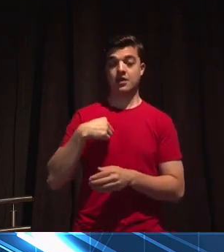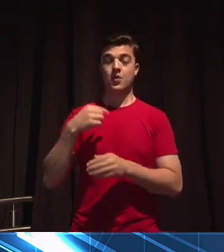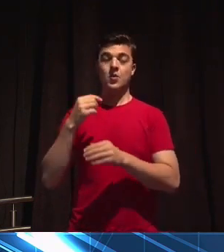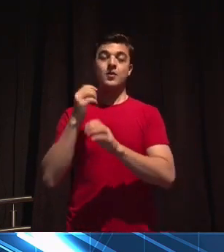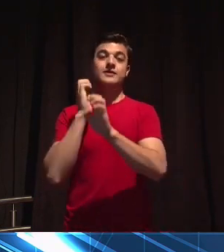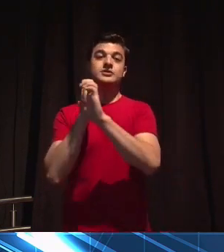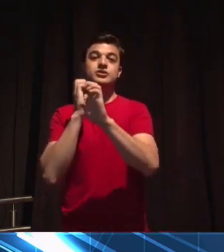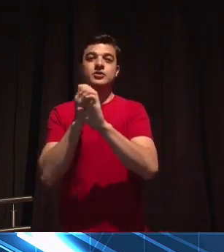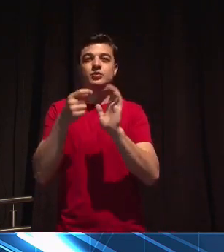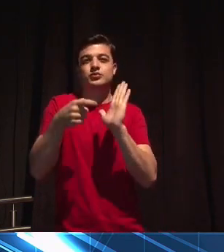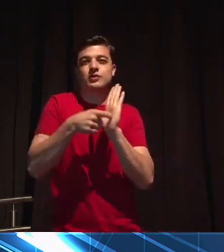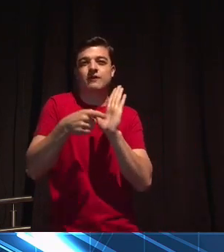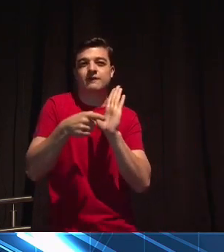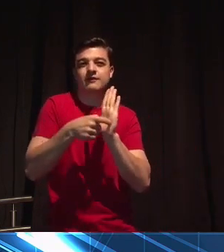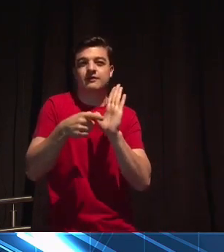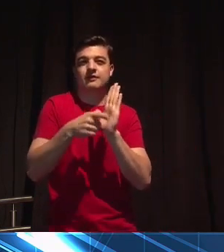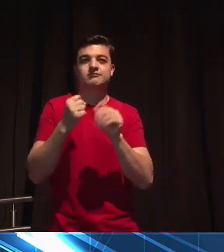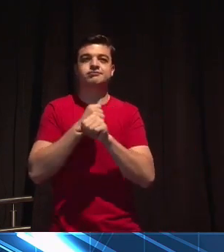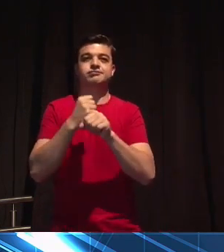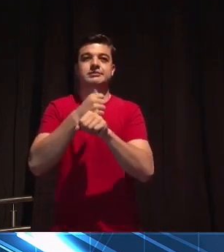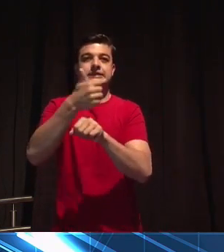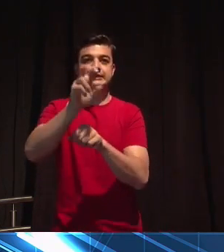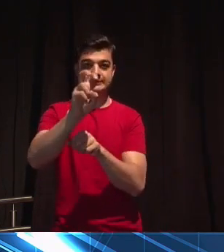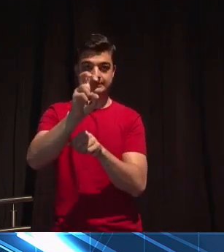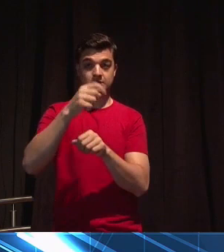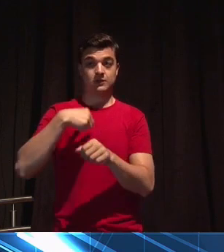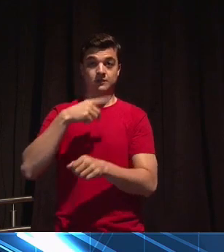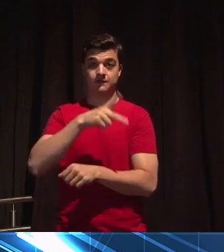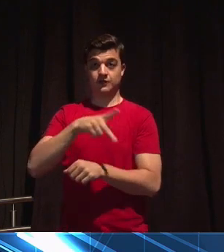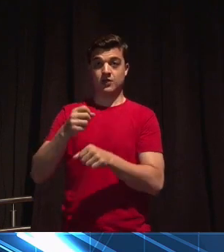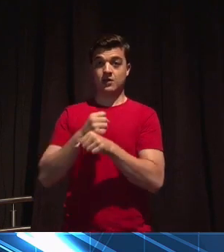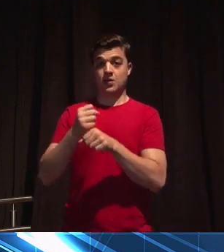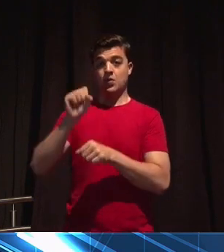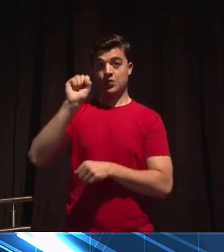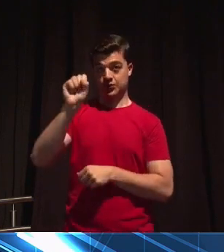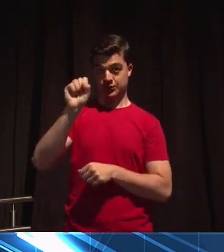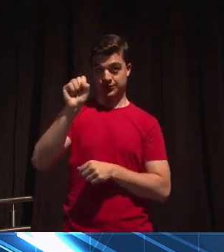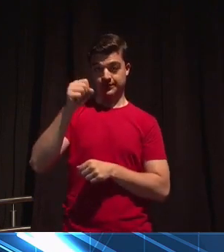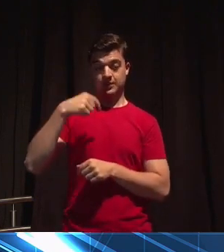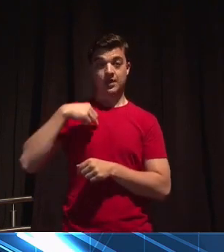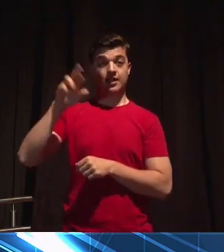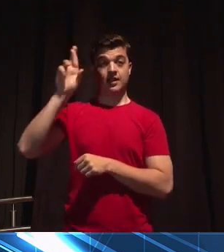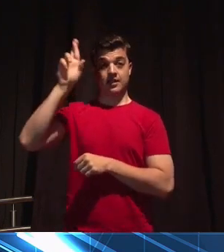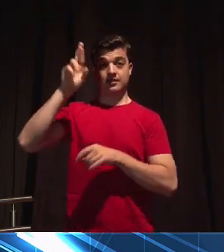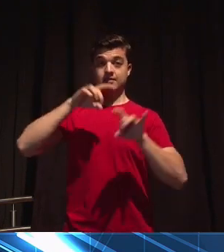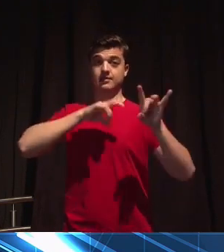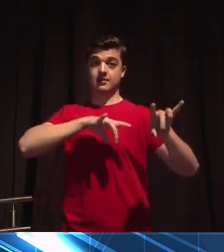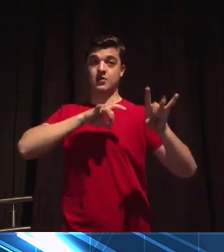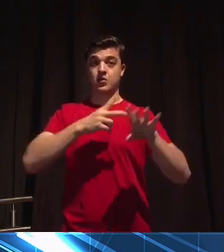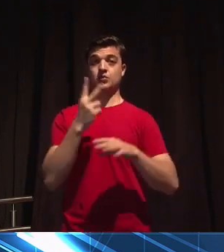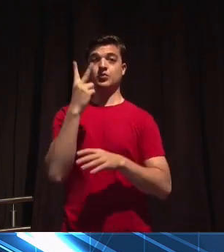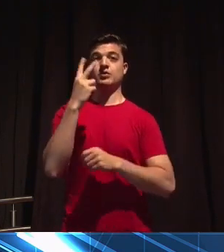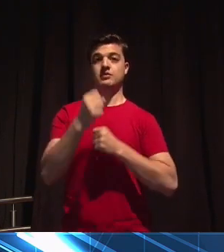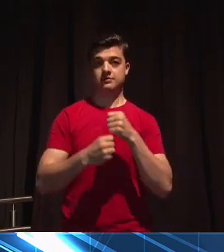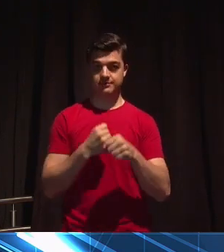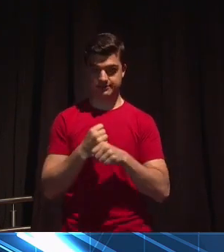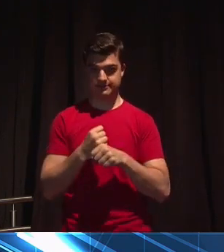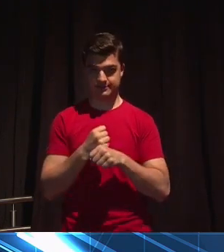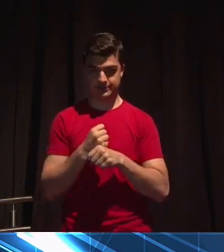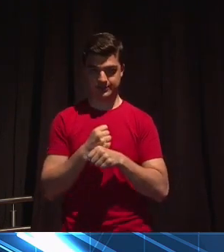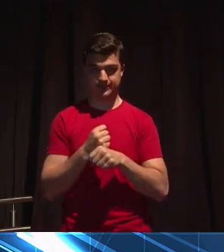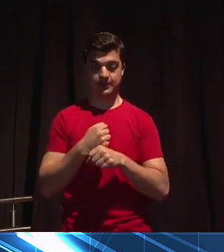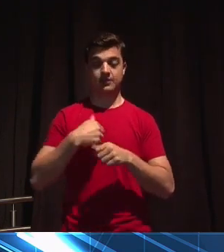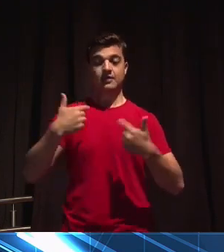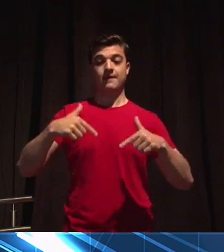verdade professora a uns 8 anos eu sou líder técnico a dois anos mais ou menos e eu trabalho na